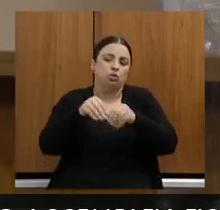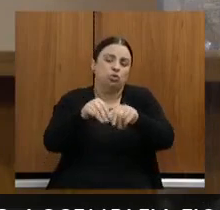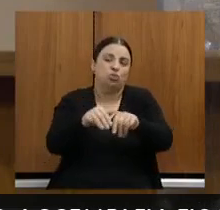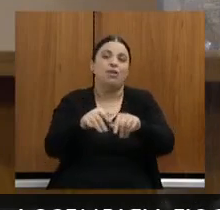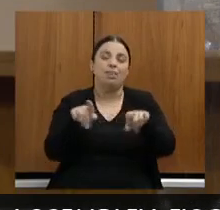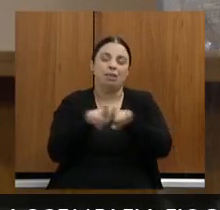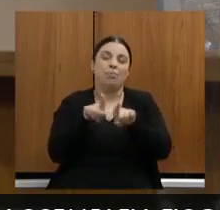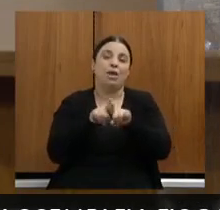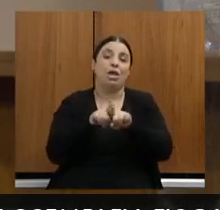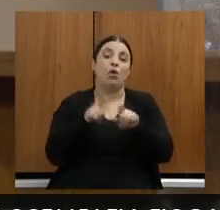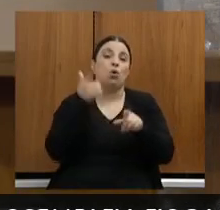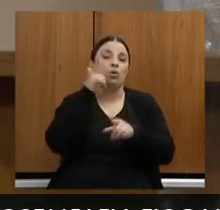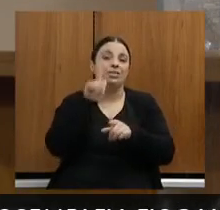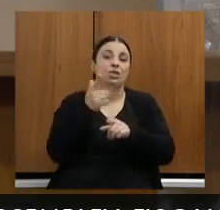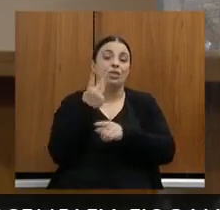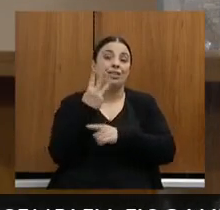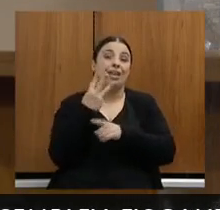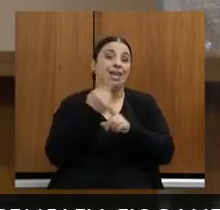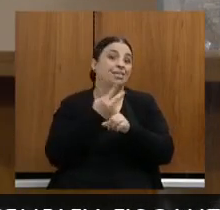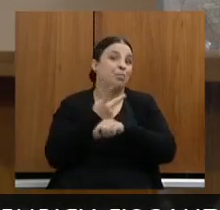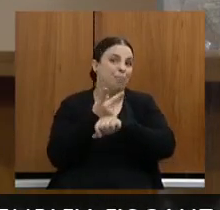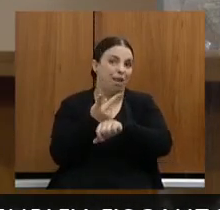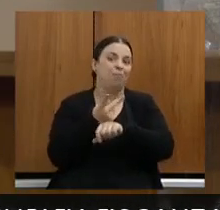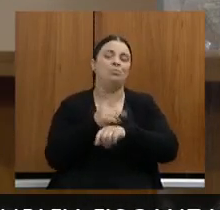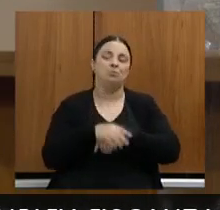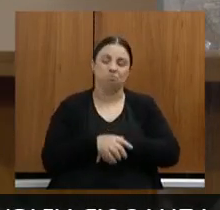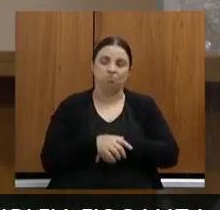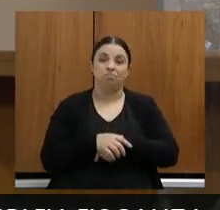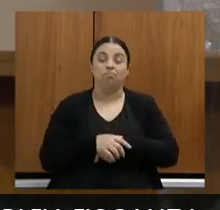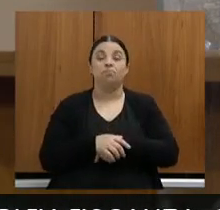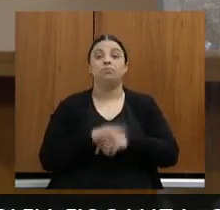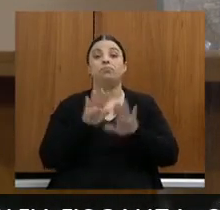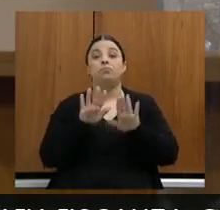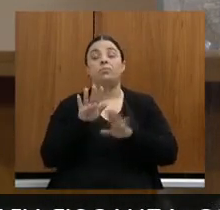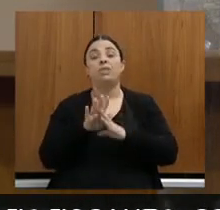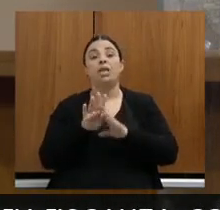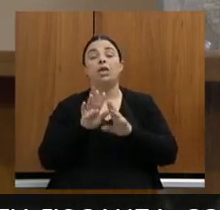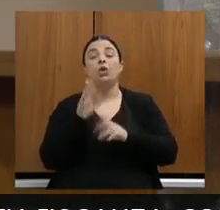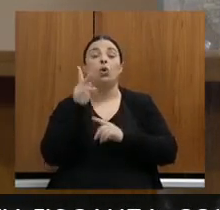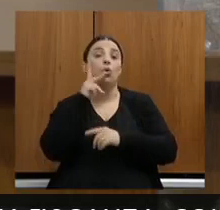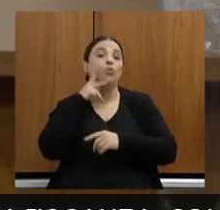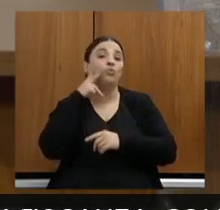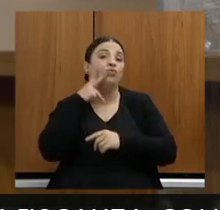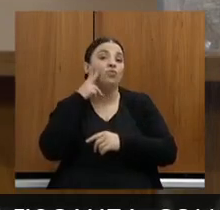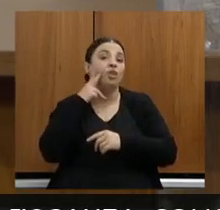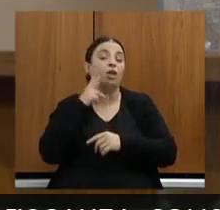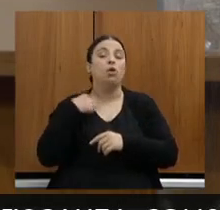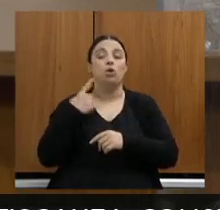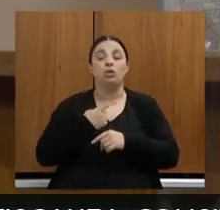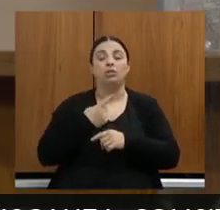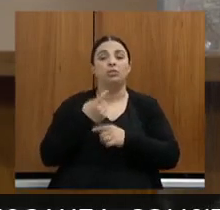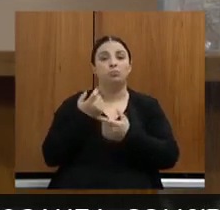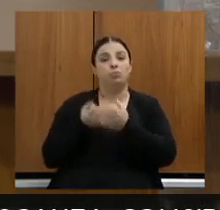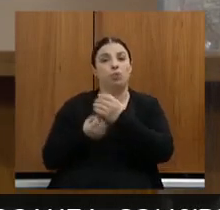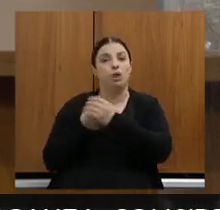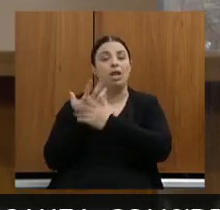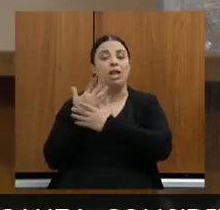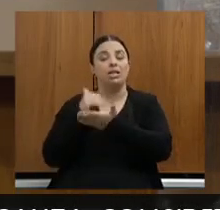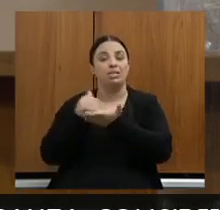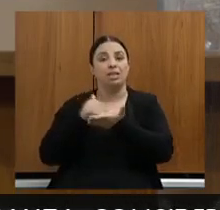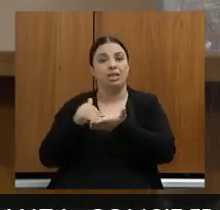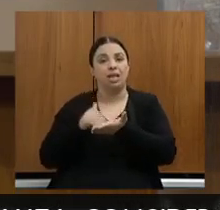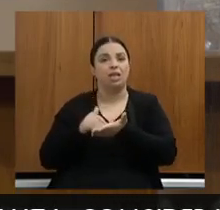ganharam três prêmios e sobre os vinhos nós estamos finalizando para criar nossa secretaria matando a técnica de